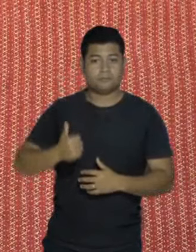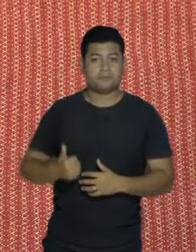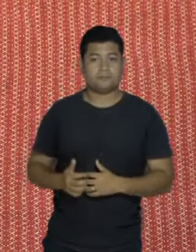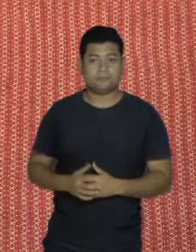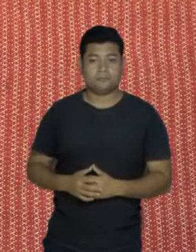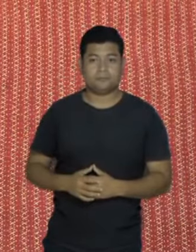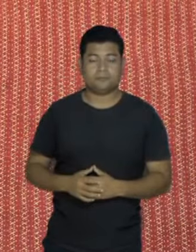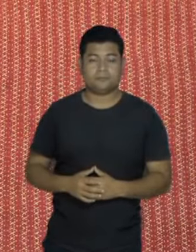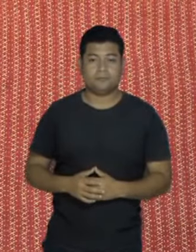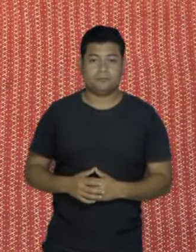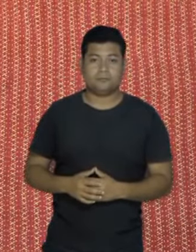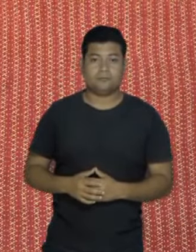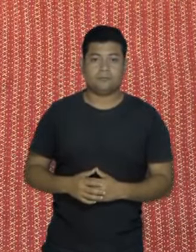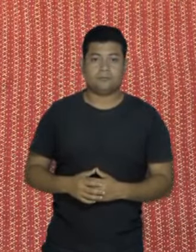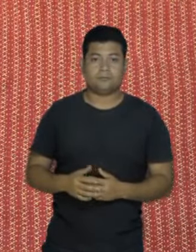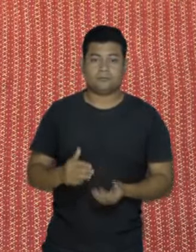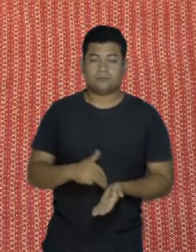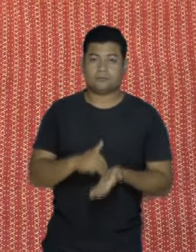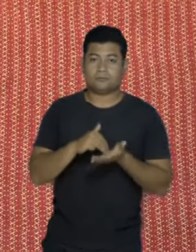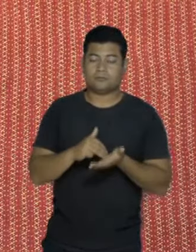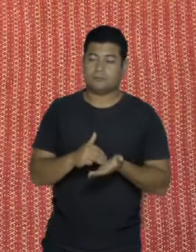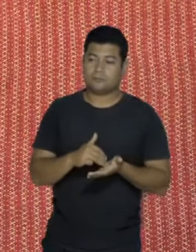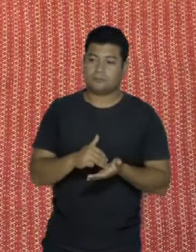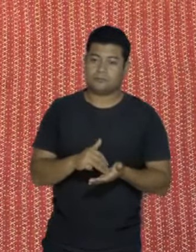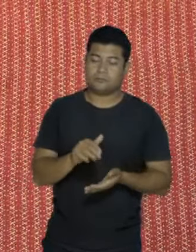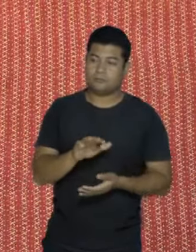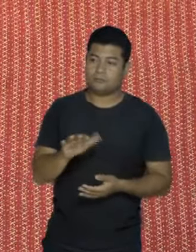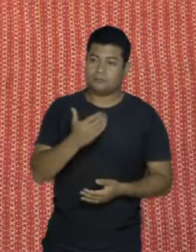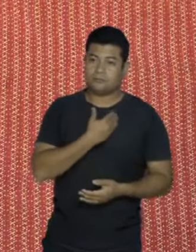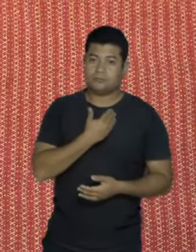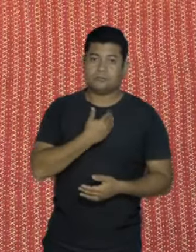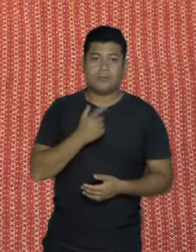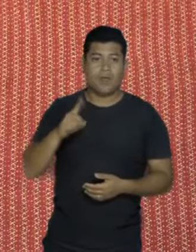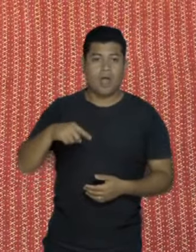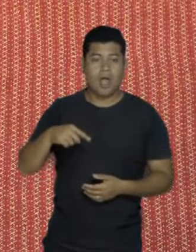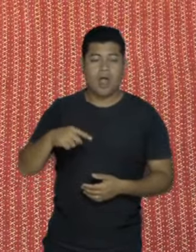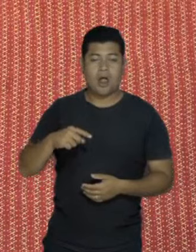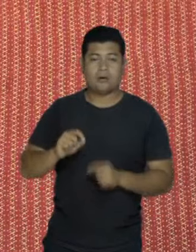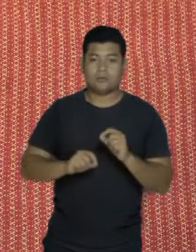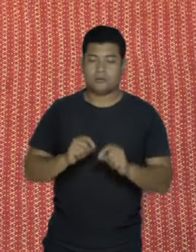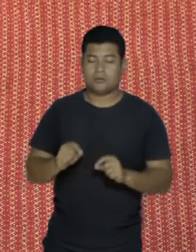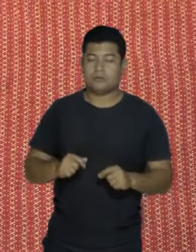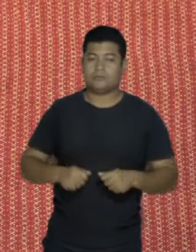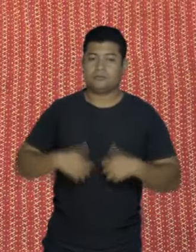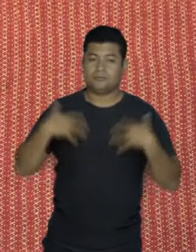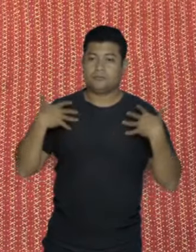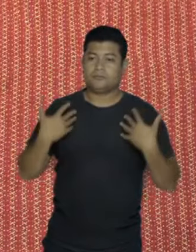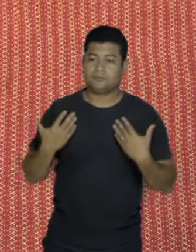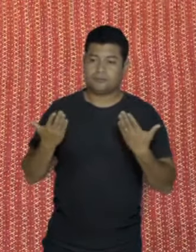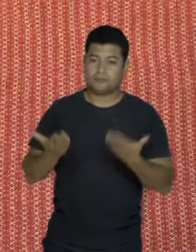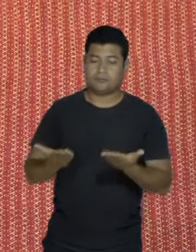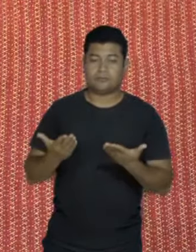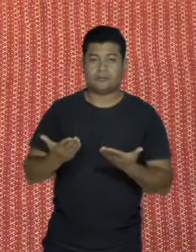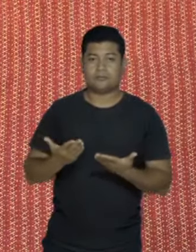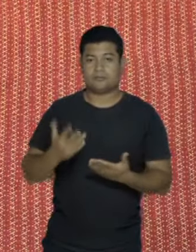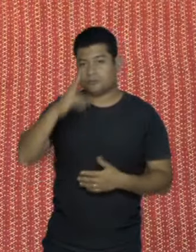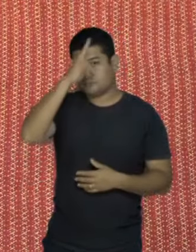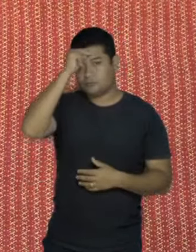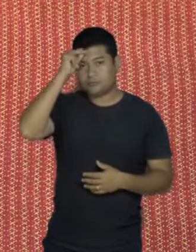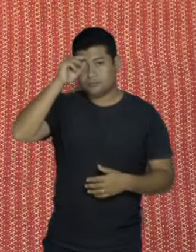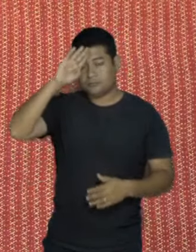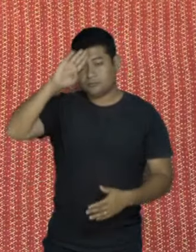esta Moção colegas deputados é uma homenagem ao prefeito Jair franzner por ter acreditado neste projeto que foi